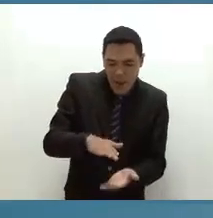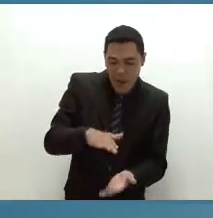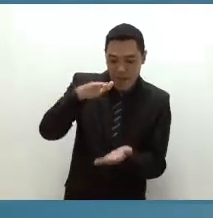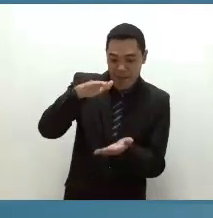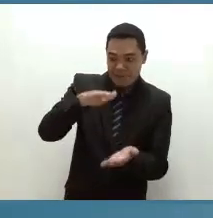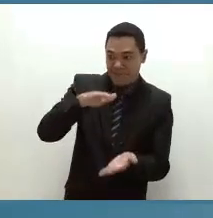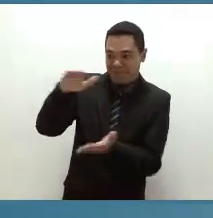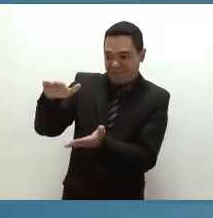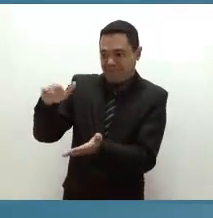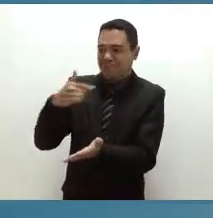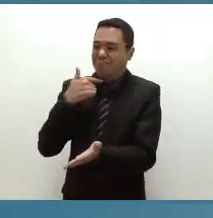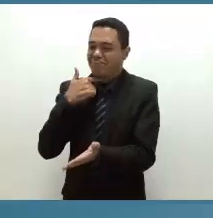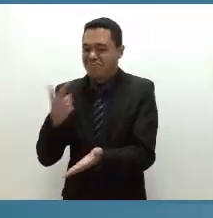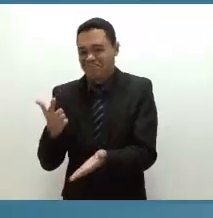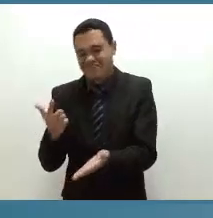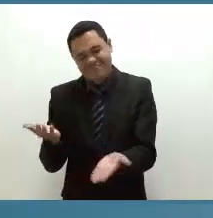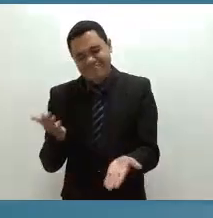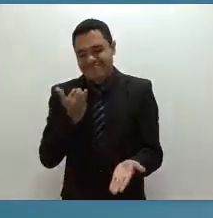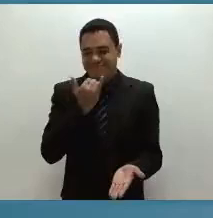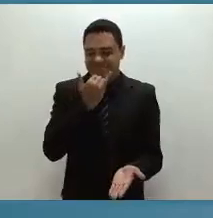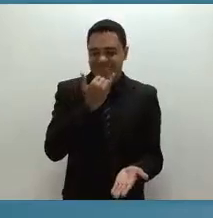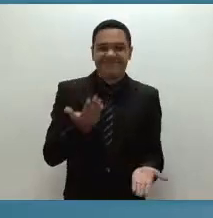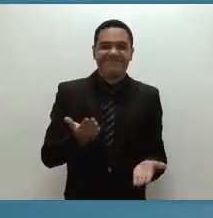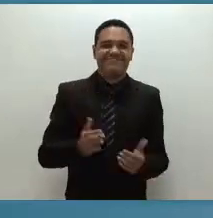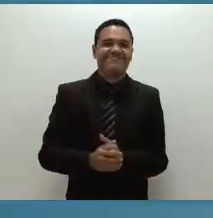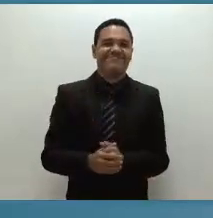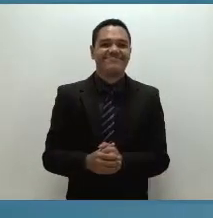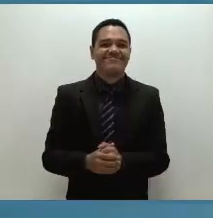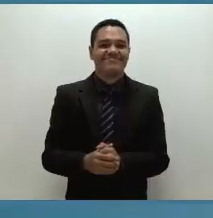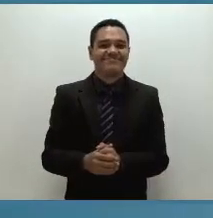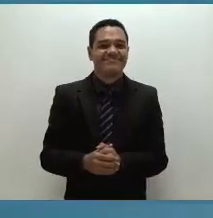sobrecarregados. Obrigada.